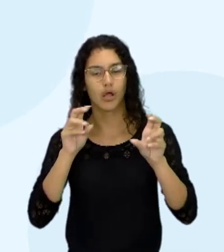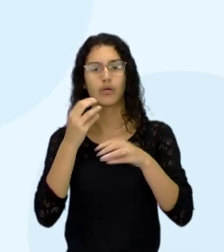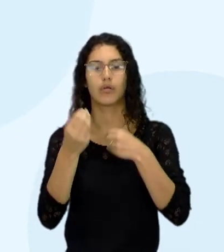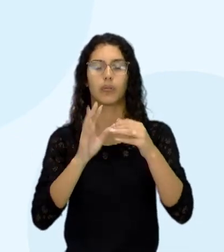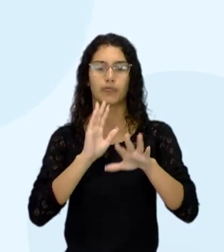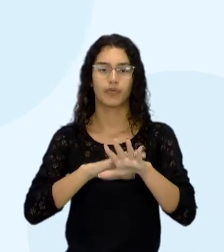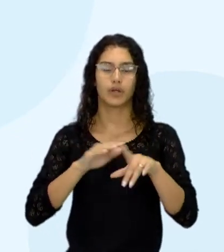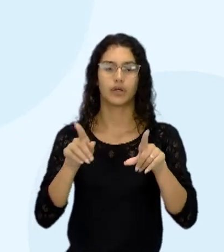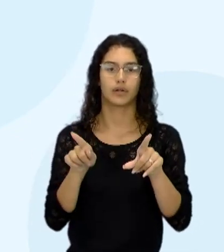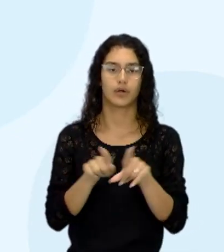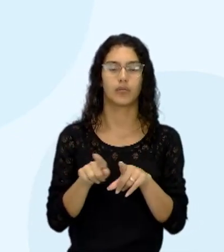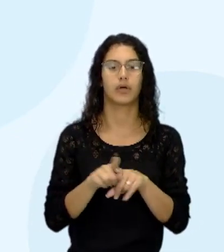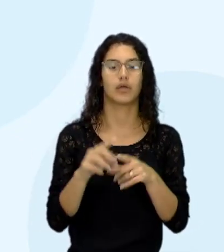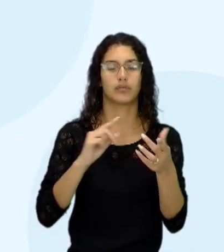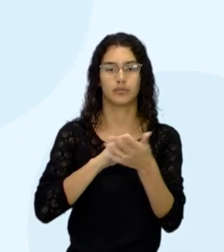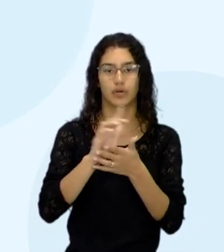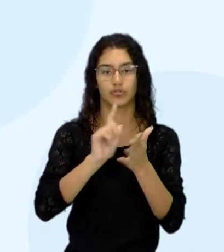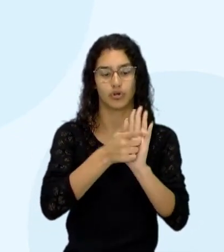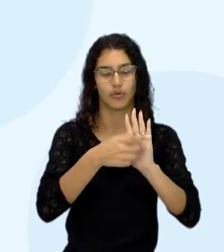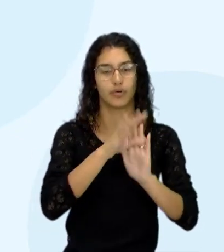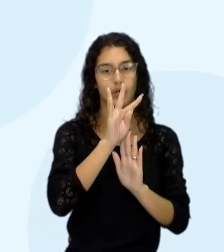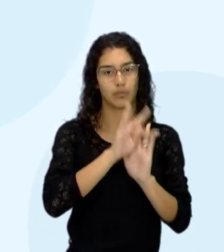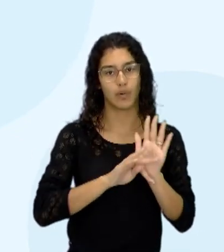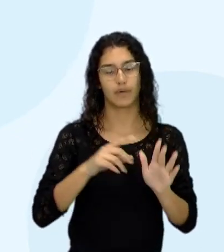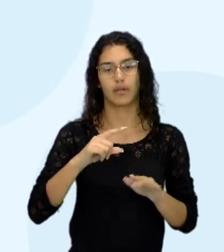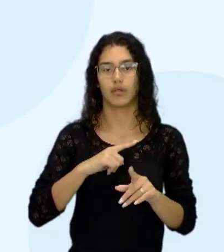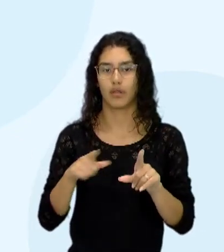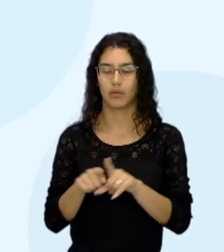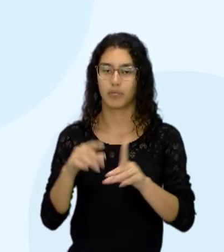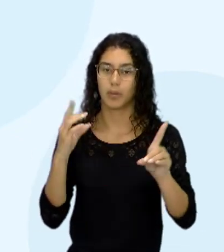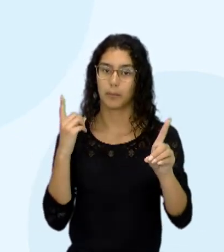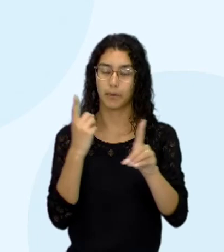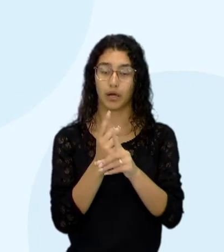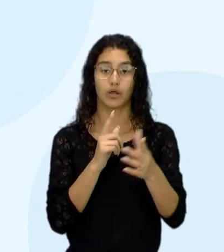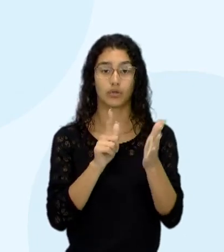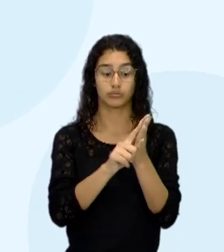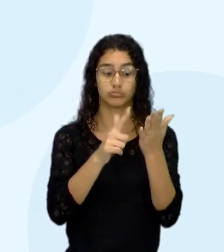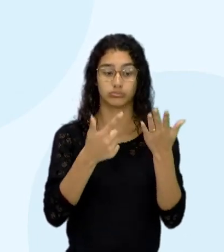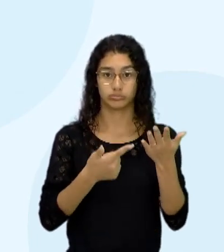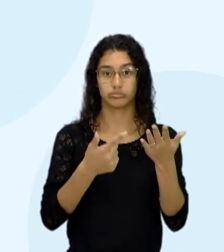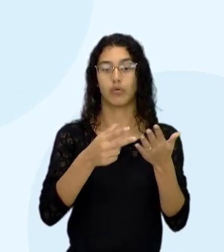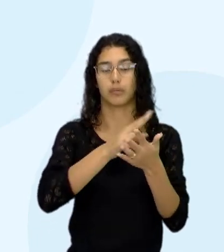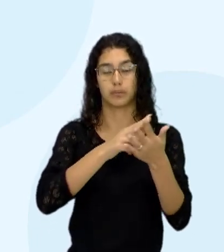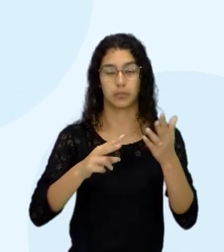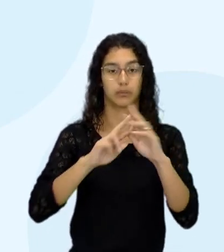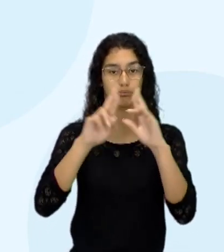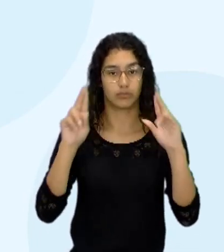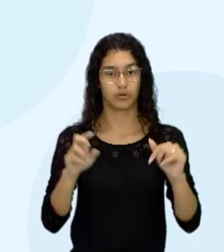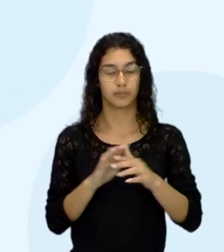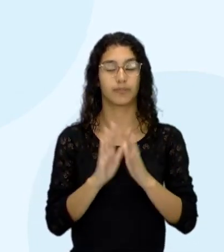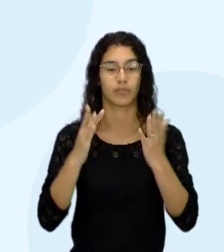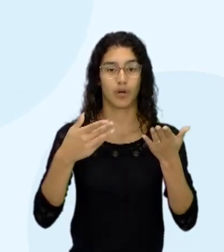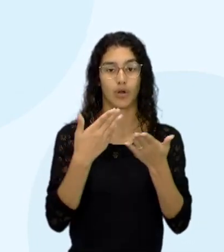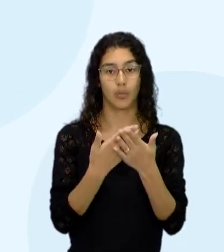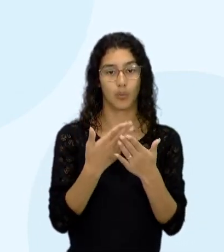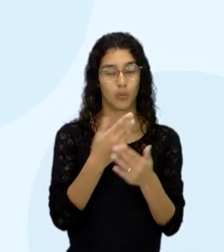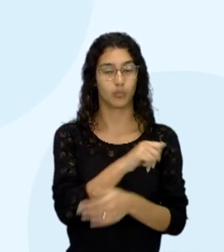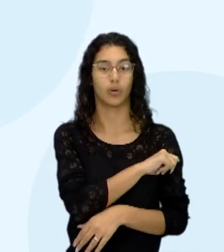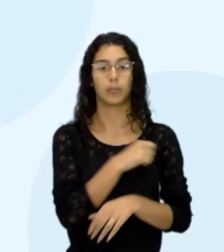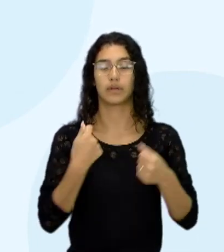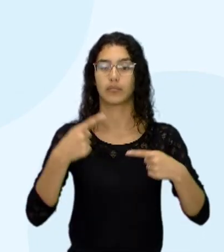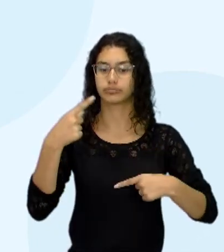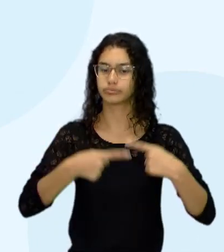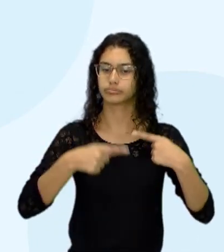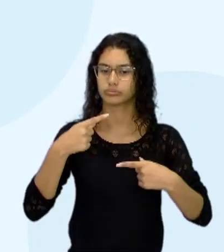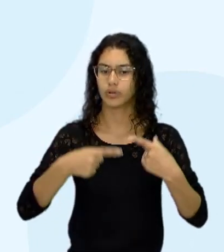as abordagens, os diversos gêneros textuais que acabam aparecendo no texto jornalístico para abordar os temas, agora o estudante ele tem que discutir isso,